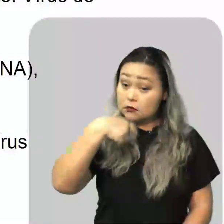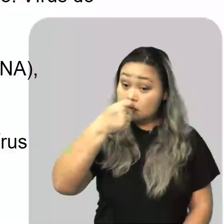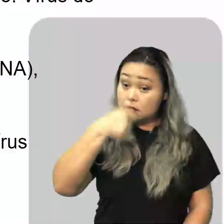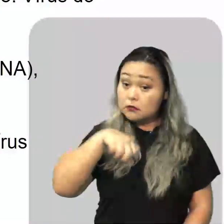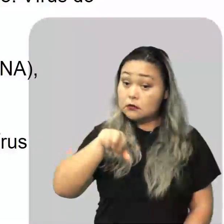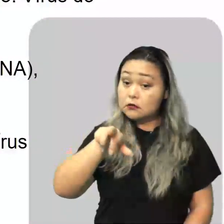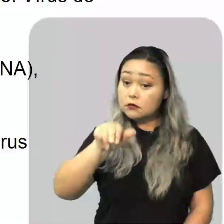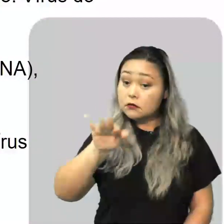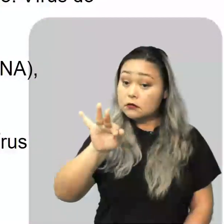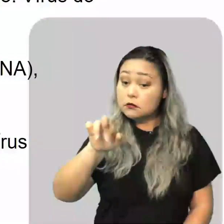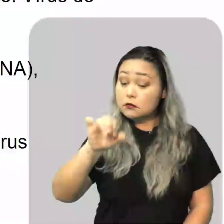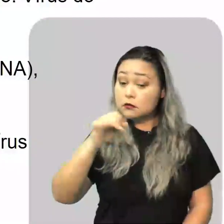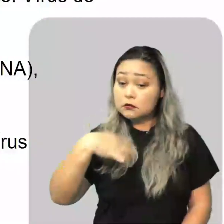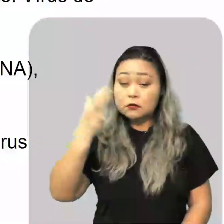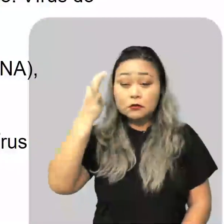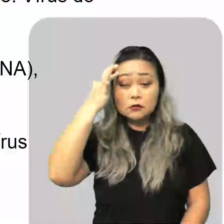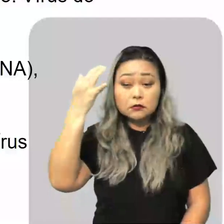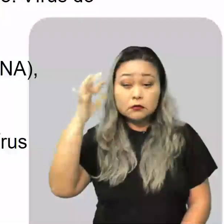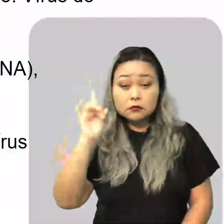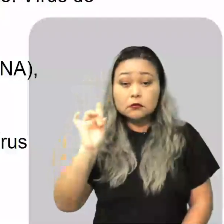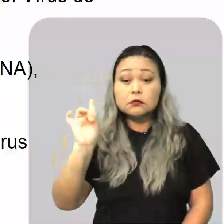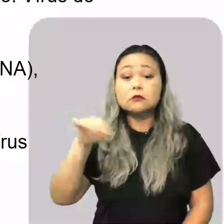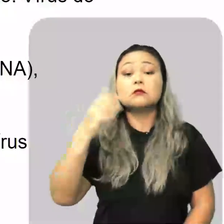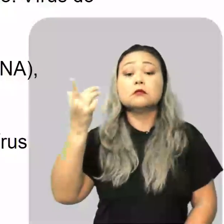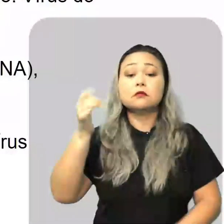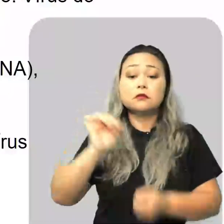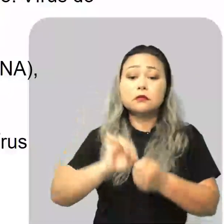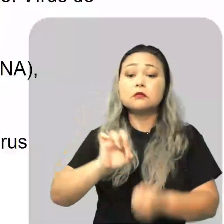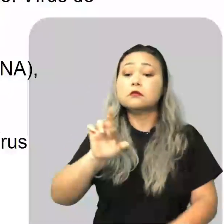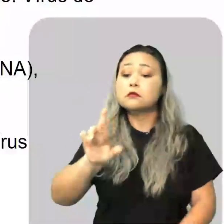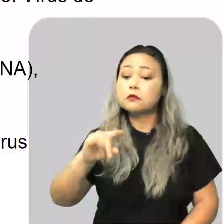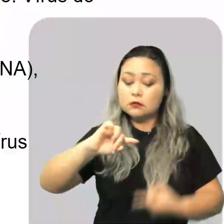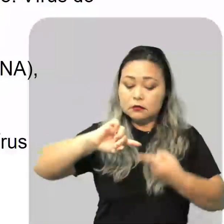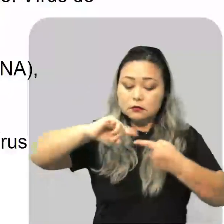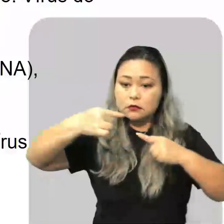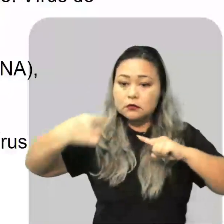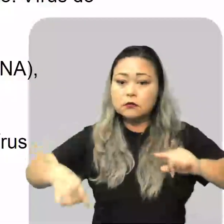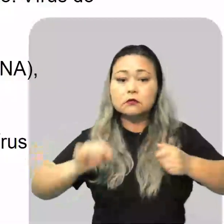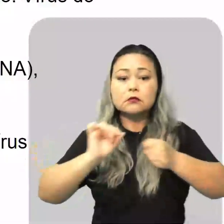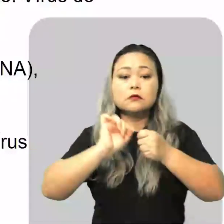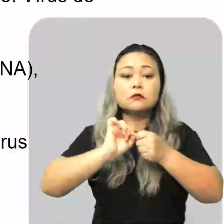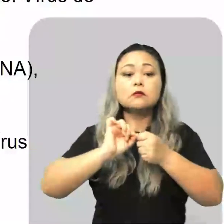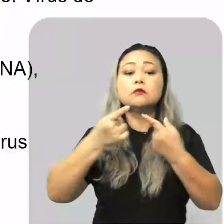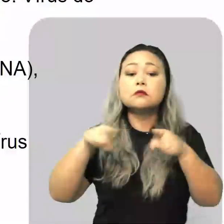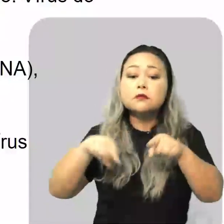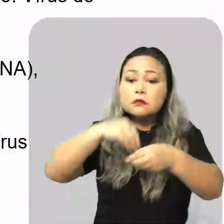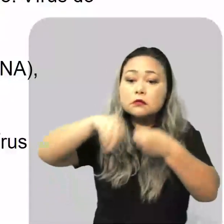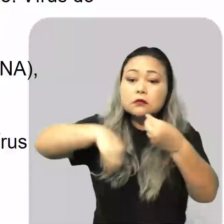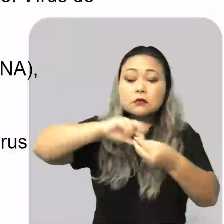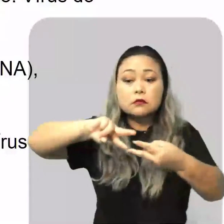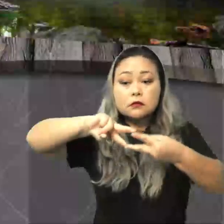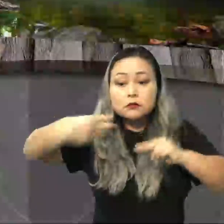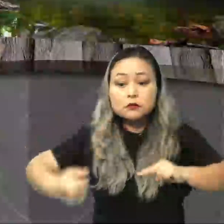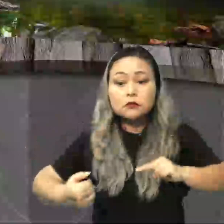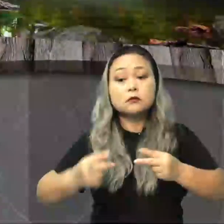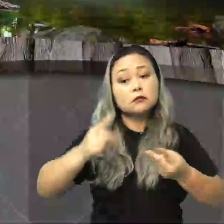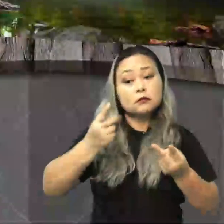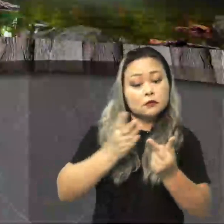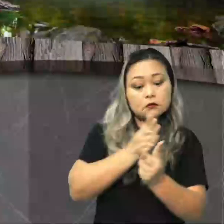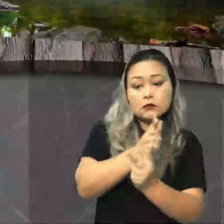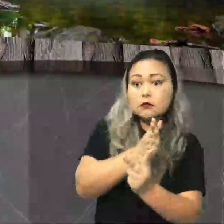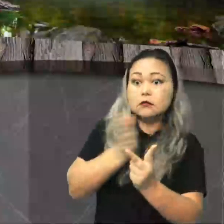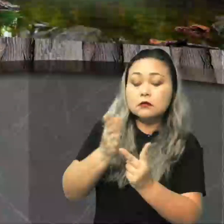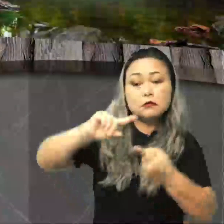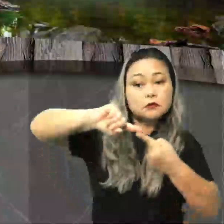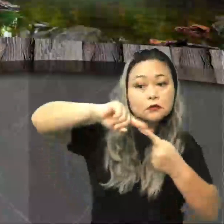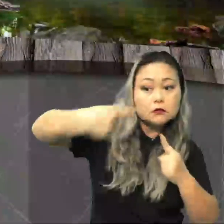Resfriado é o agente etiológico rinovírus, também de RNA, e adenovírus de DNA e outros tipos. Então, o resfriado ele pode ser causado